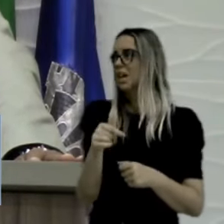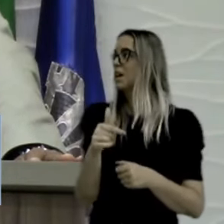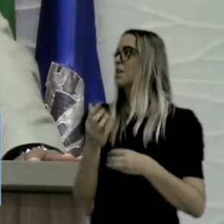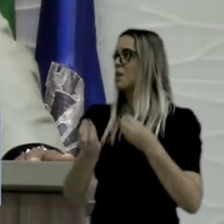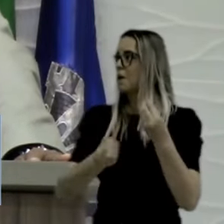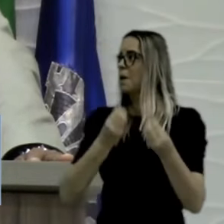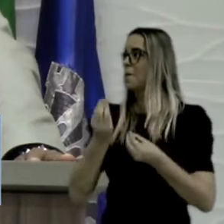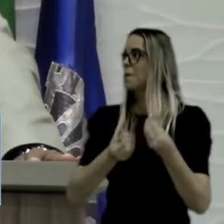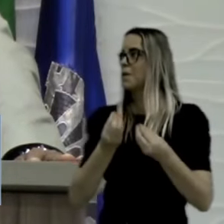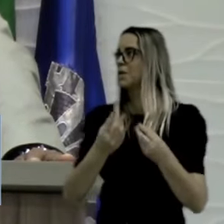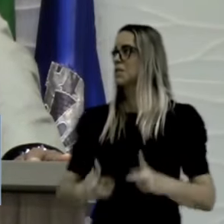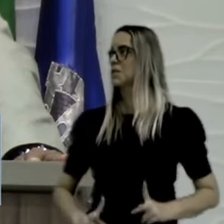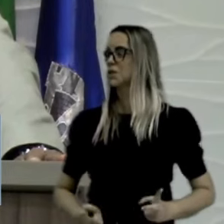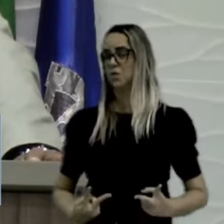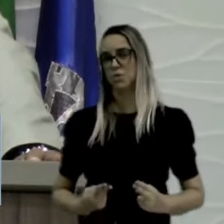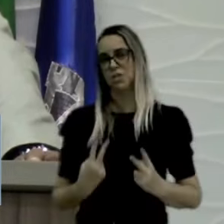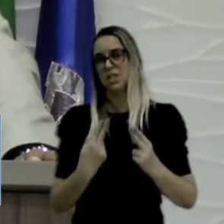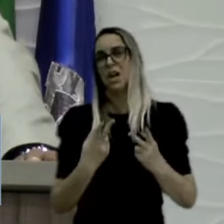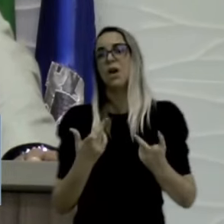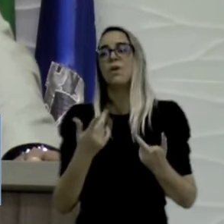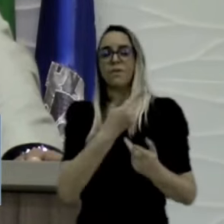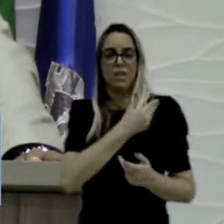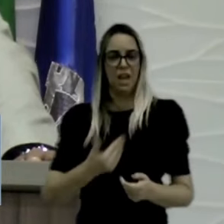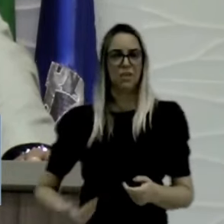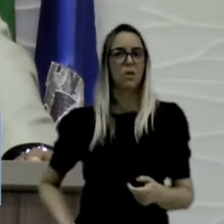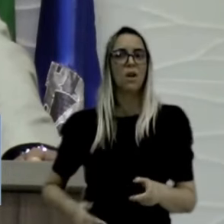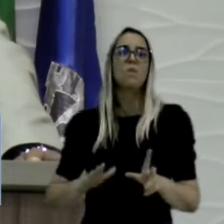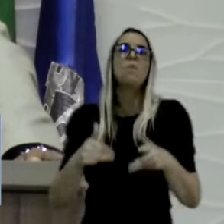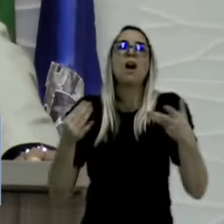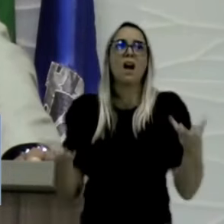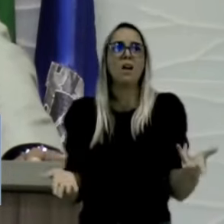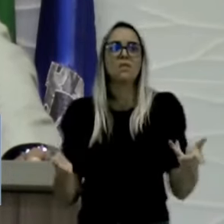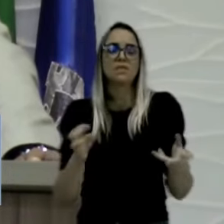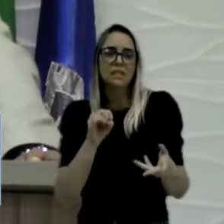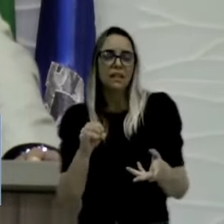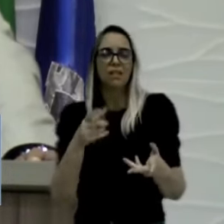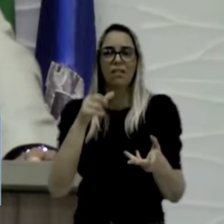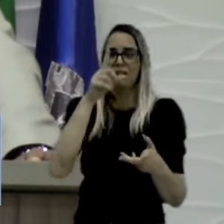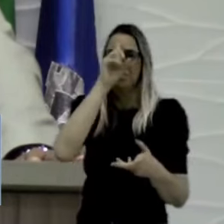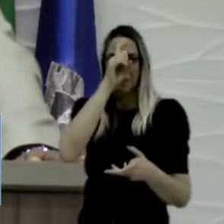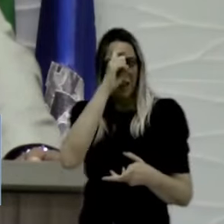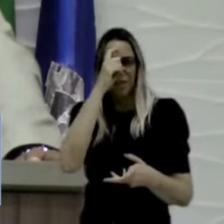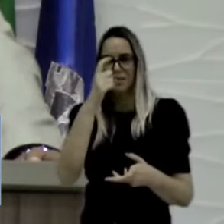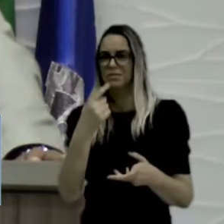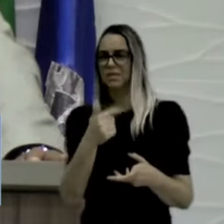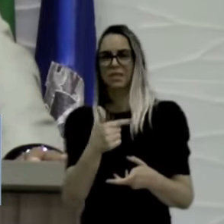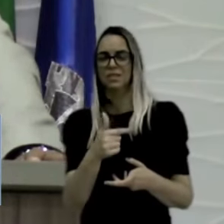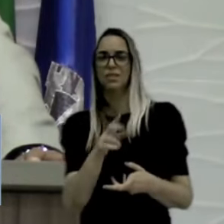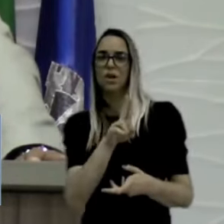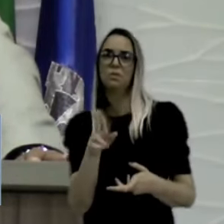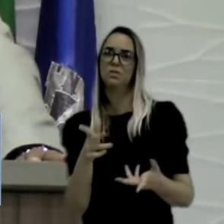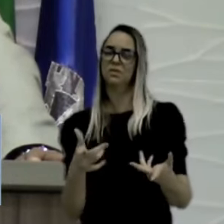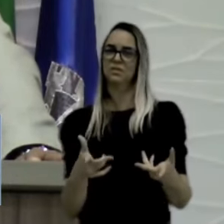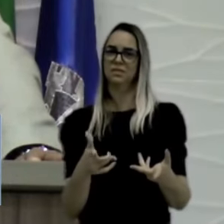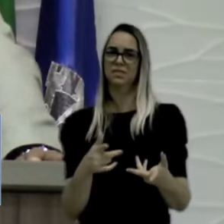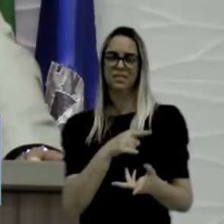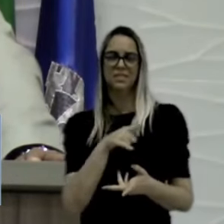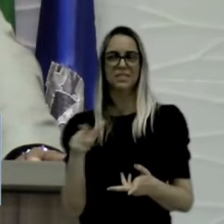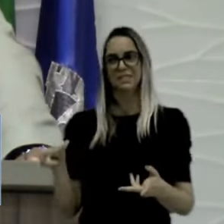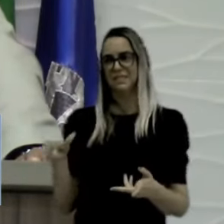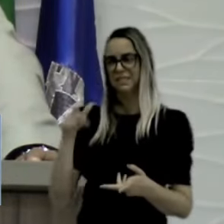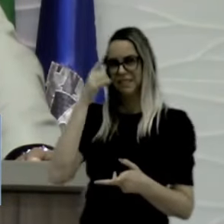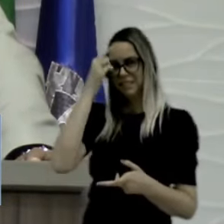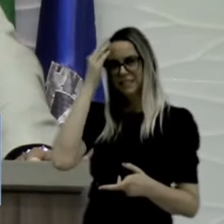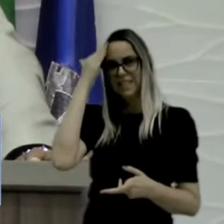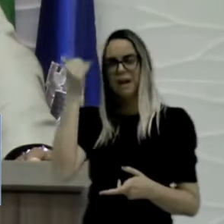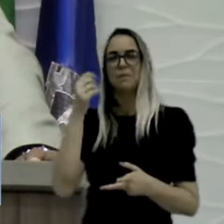cirurgia. Aí disse: que governadora é essa? E no hospital a gente está conseguindo tirar um. Eu acho que não vou nem dizer o nome dessa doença, que todo mundo já está sabendo, já